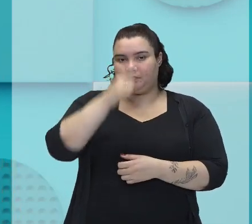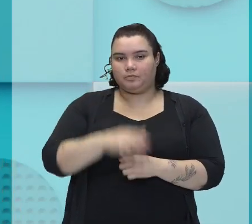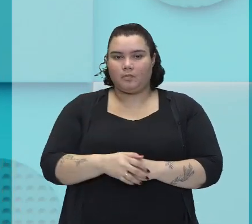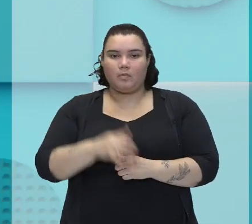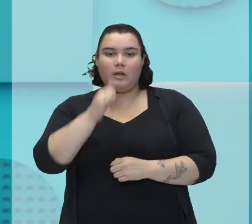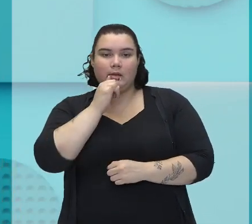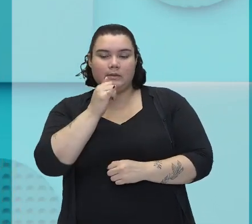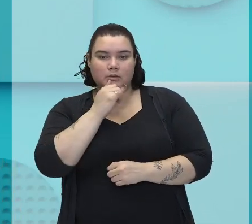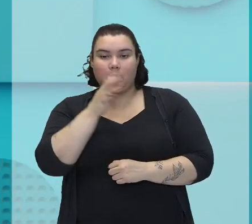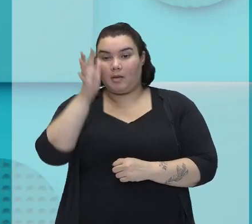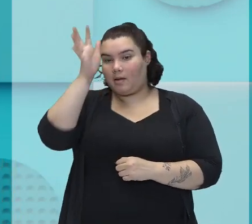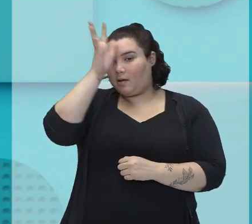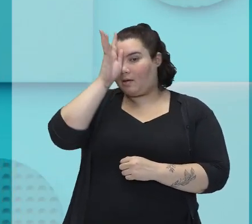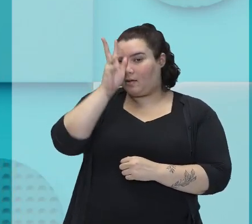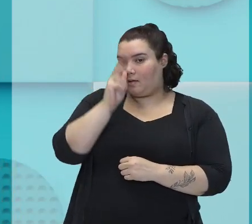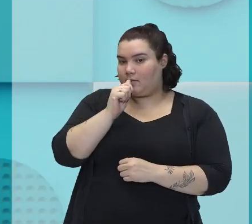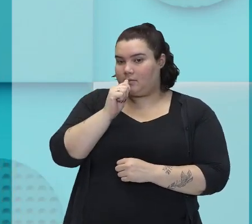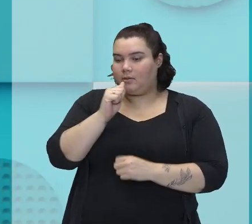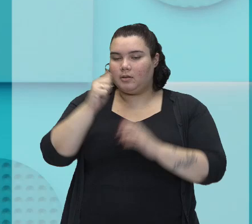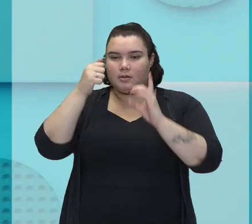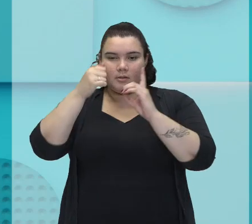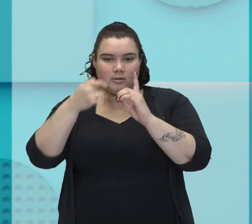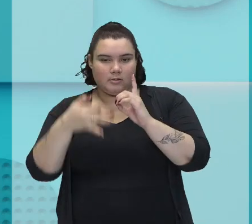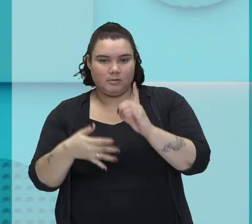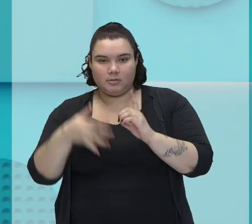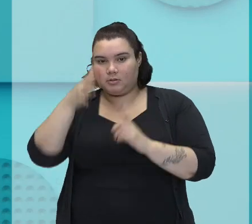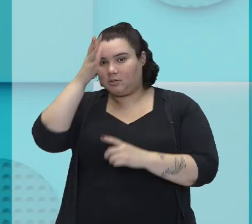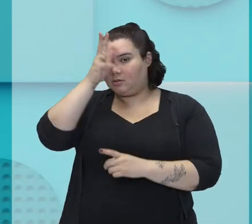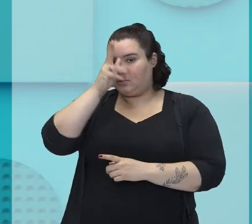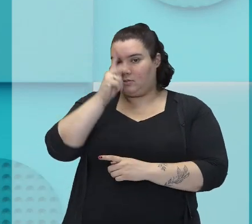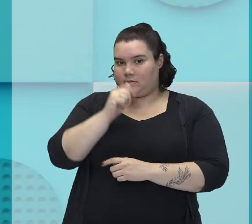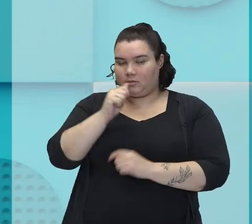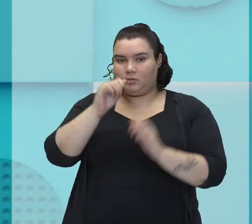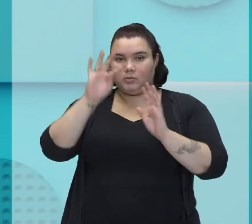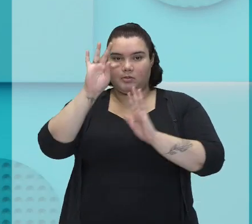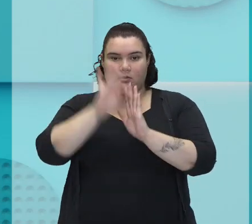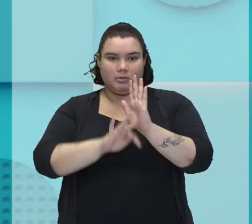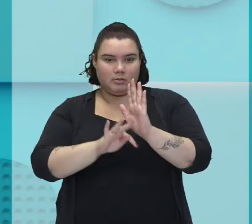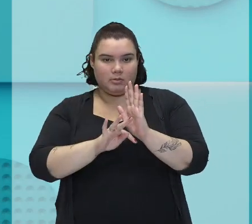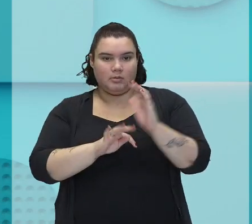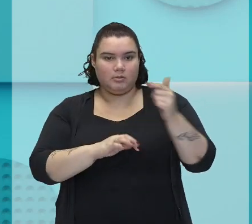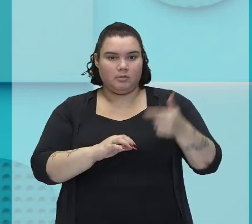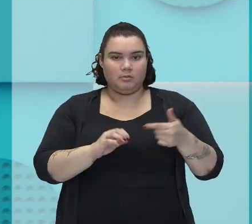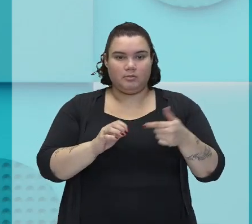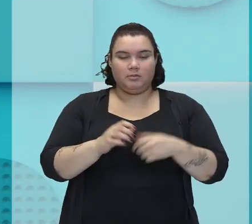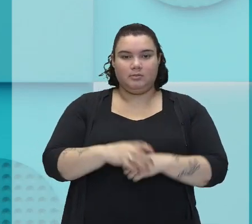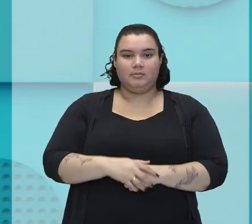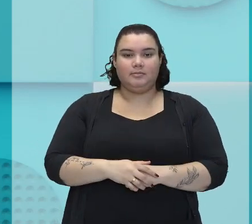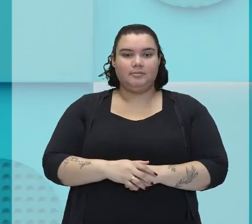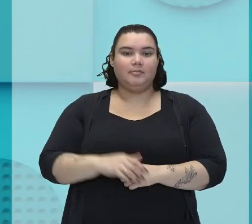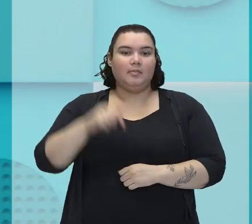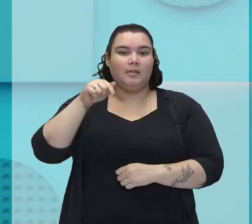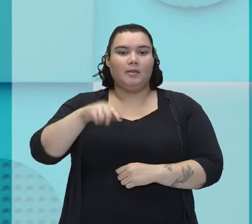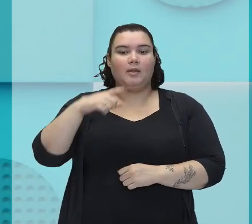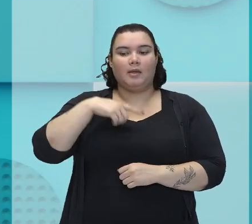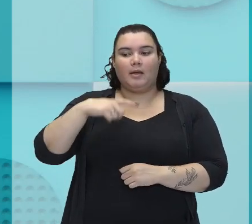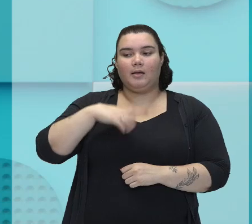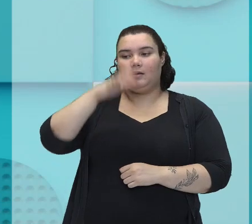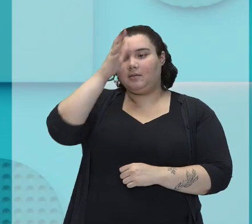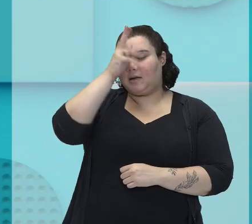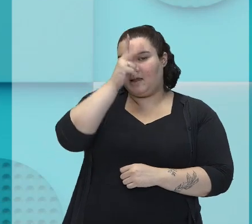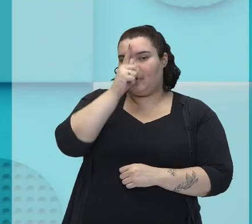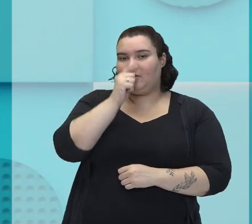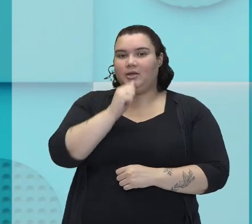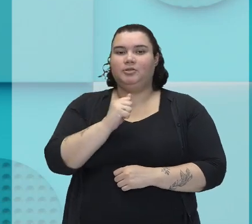a galinha. Vamos descrever a galinha do texto 2. Ela era submissa, ela aceitava,